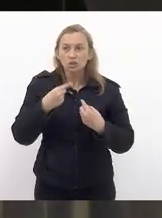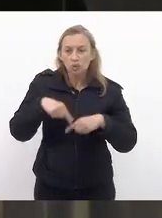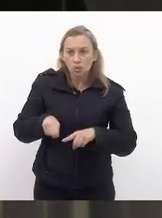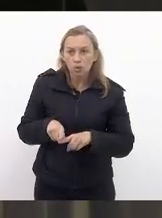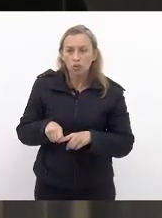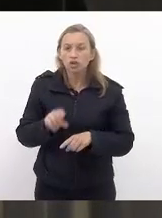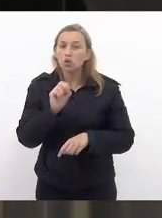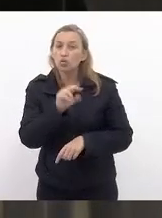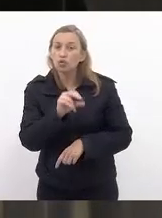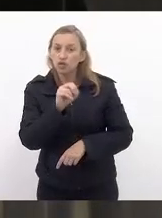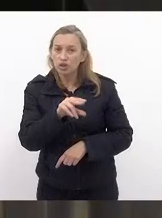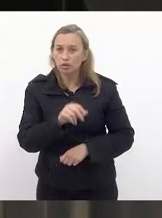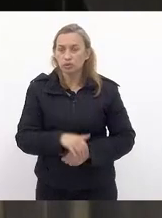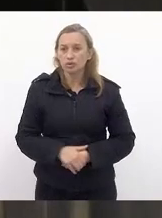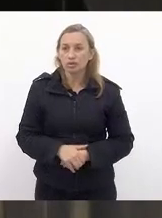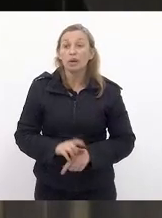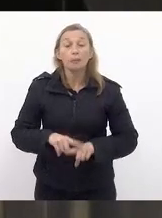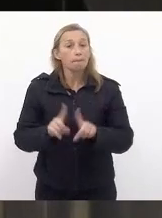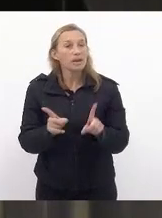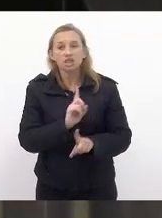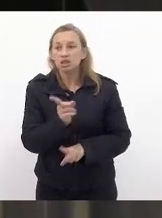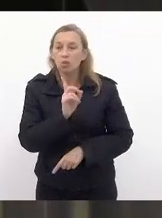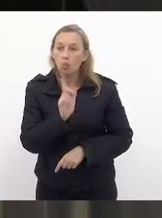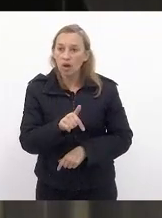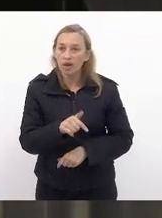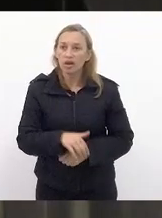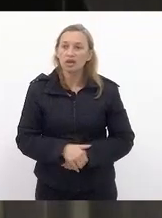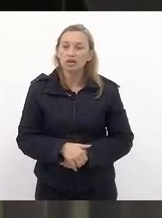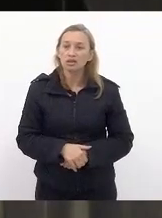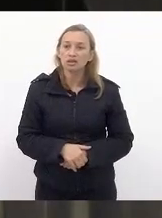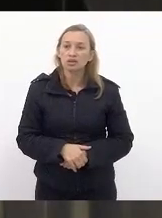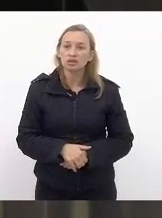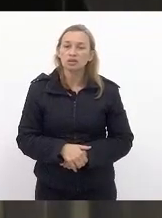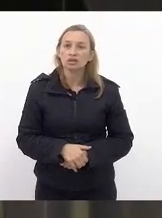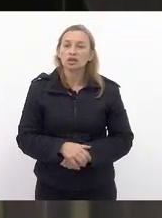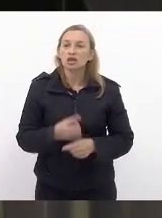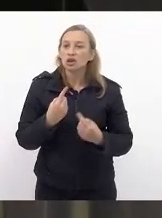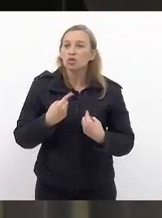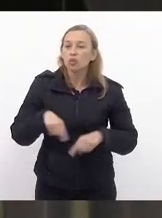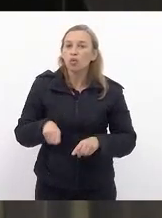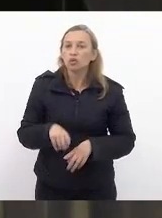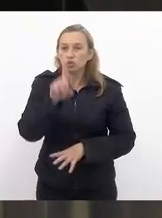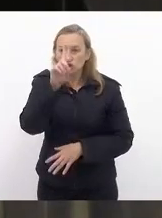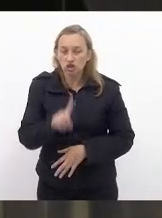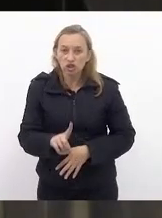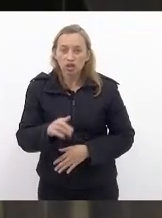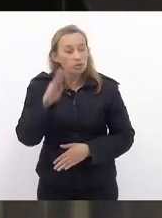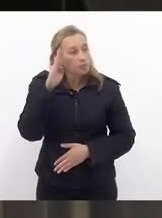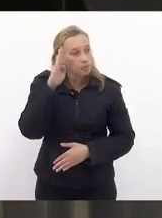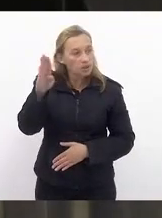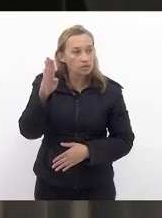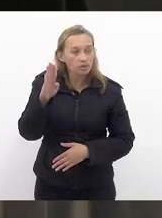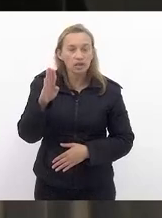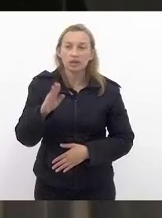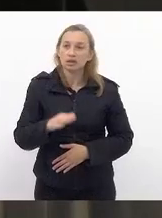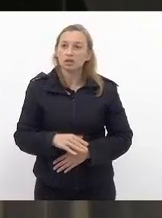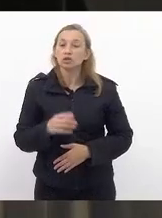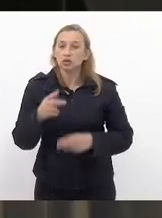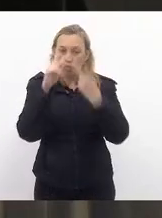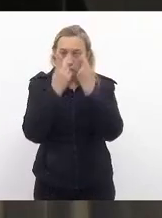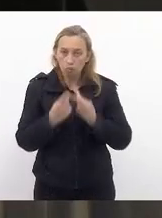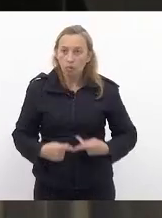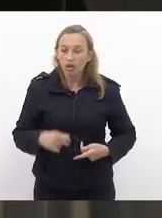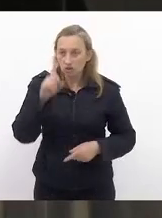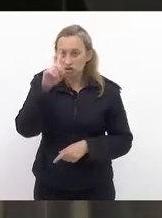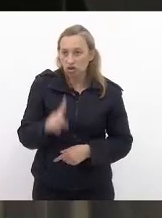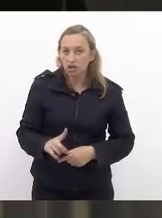combater o vírus mas não é agredindo os direitos fundamentais e os direitos humanos